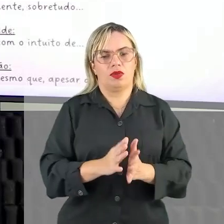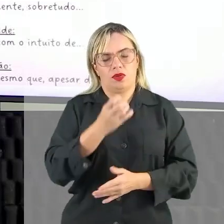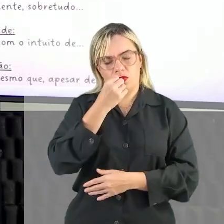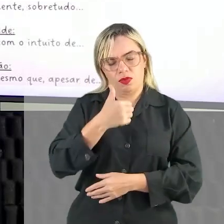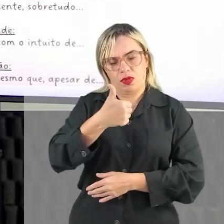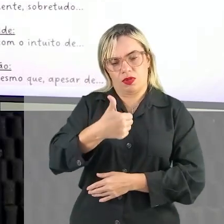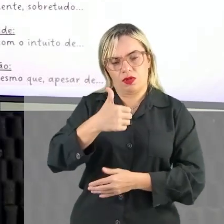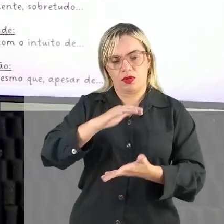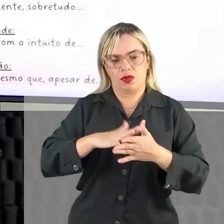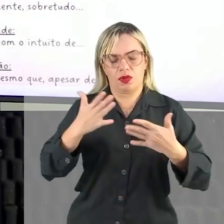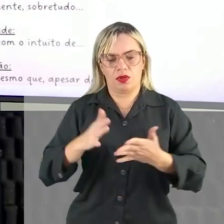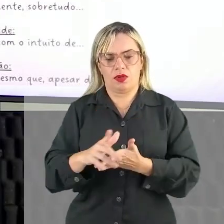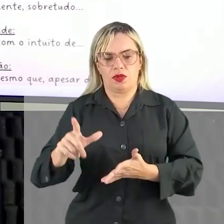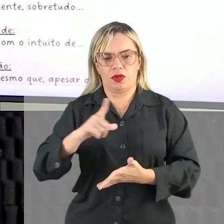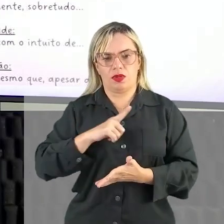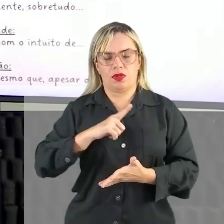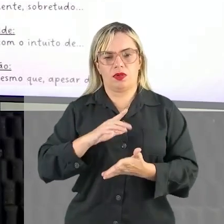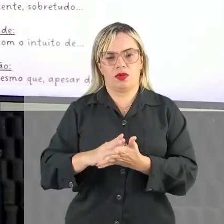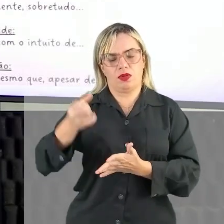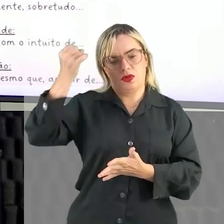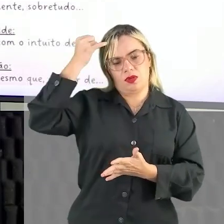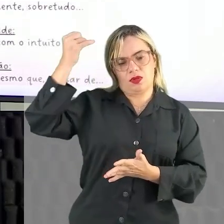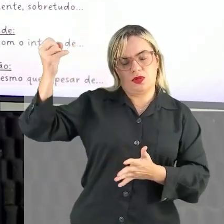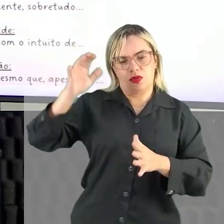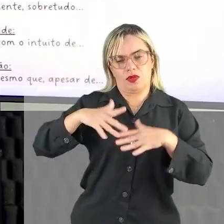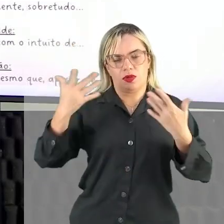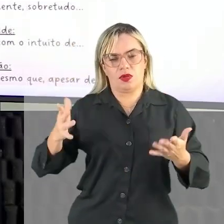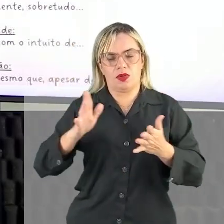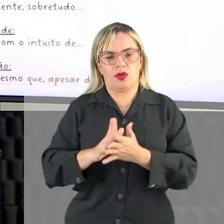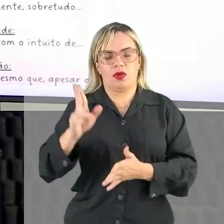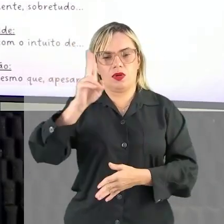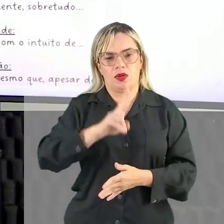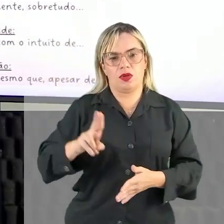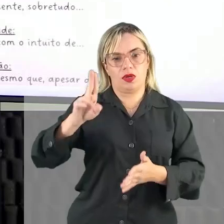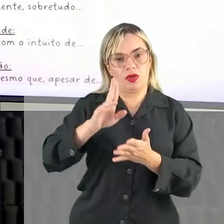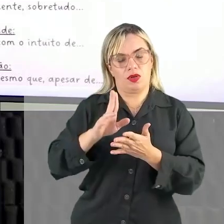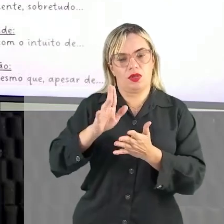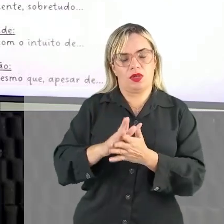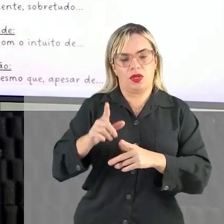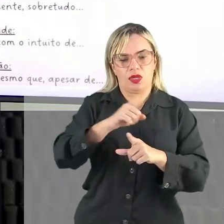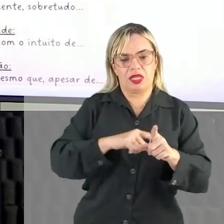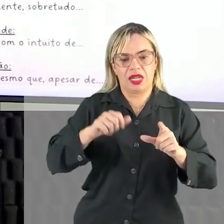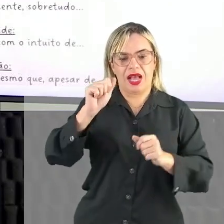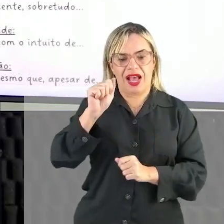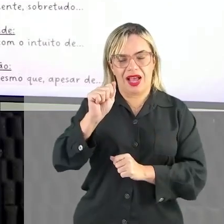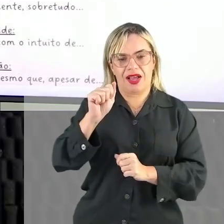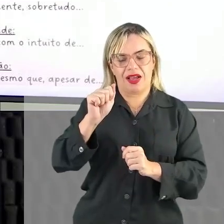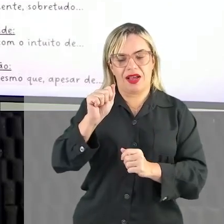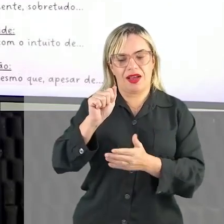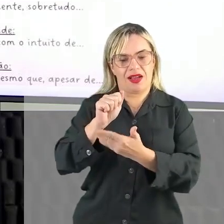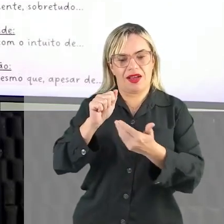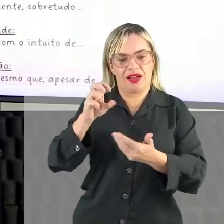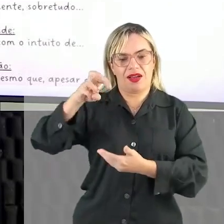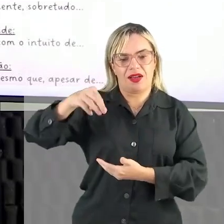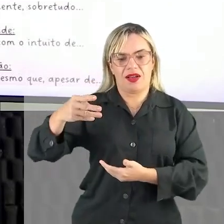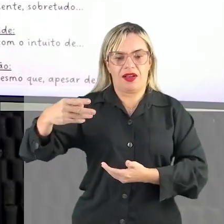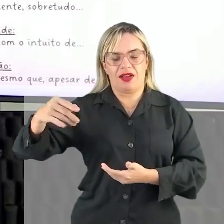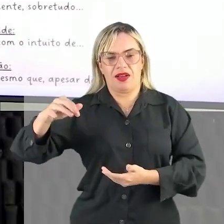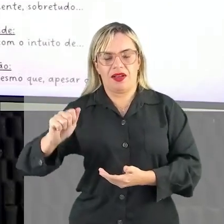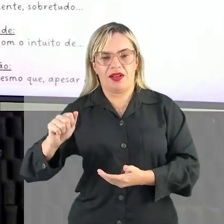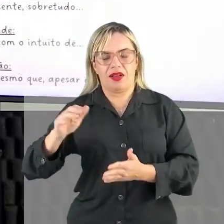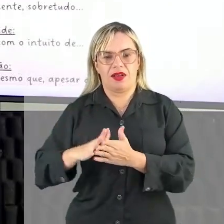bem isso tem uma ideia se você utilizar a medida isso dá uma ideia de